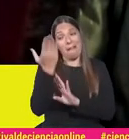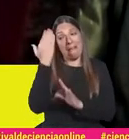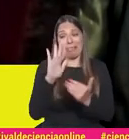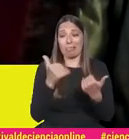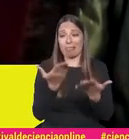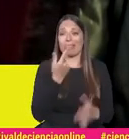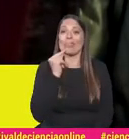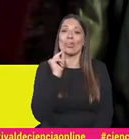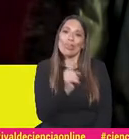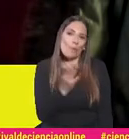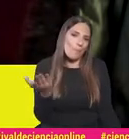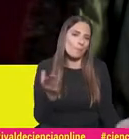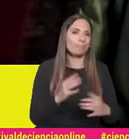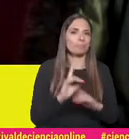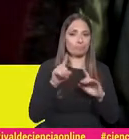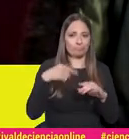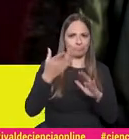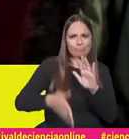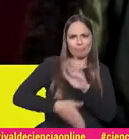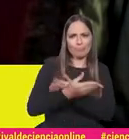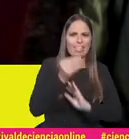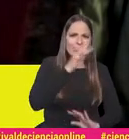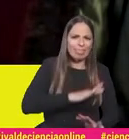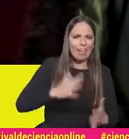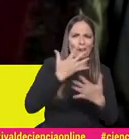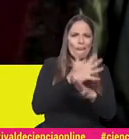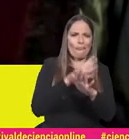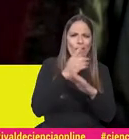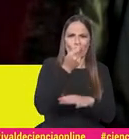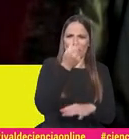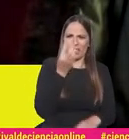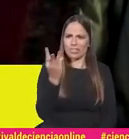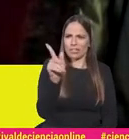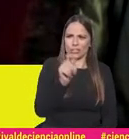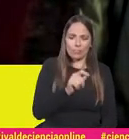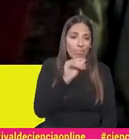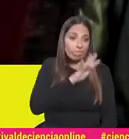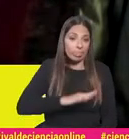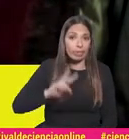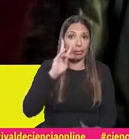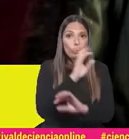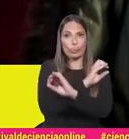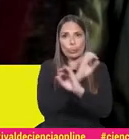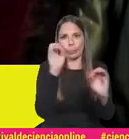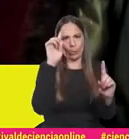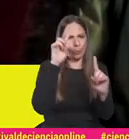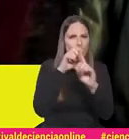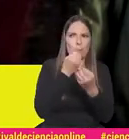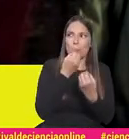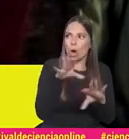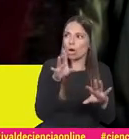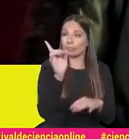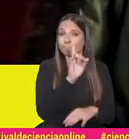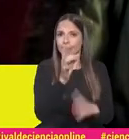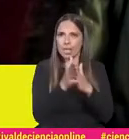chamou. Depois de terem saído da Terra do Fogo, levaram quase 3 meses sem encontrar terra. Para não se perderem,